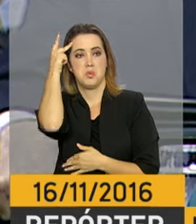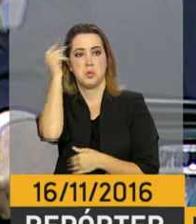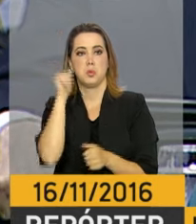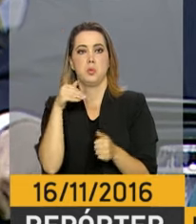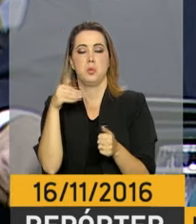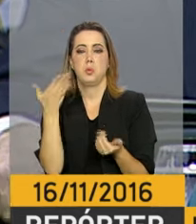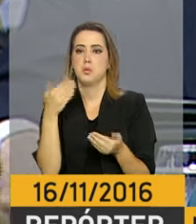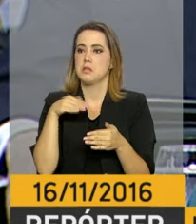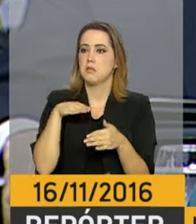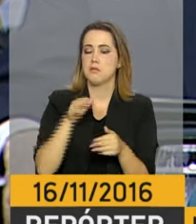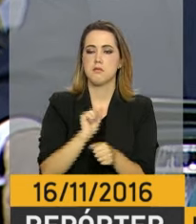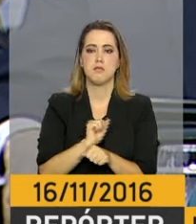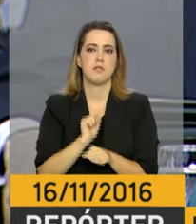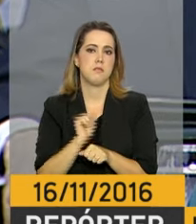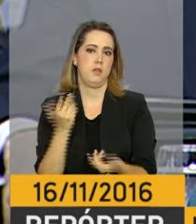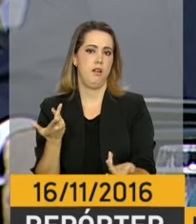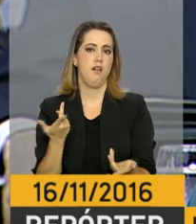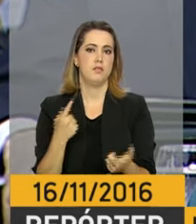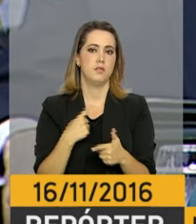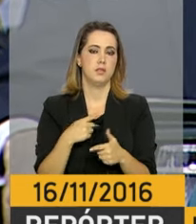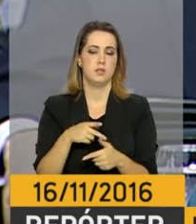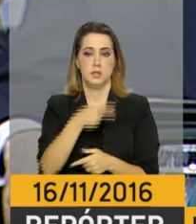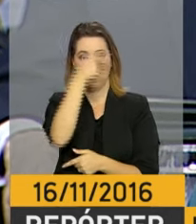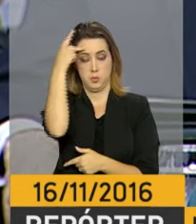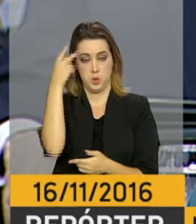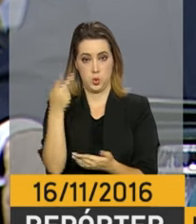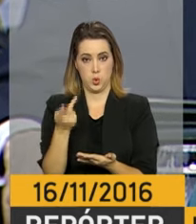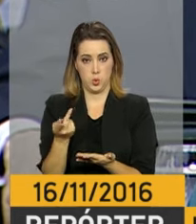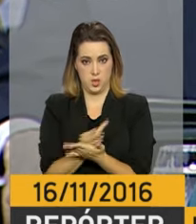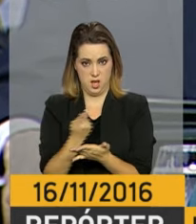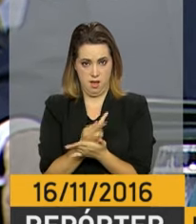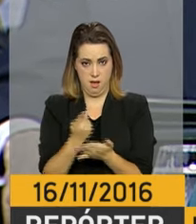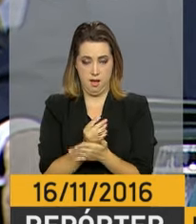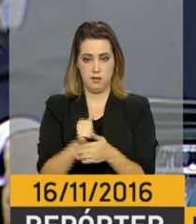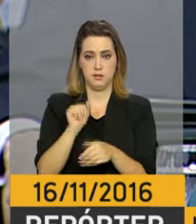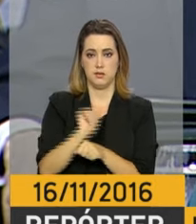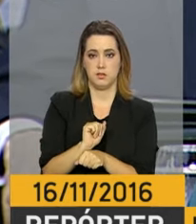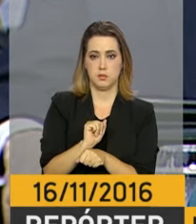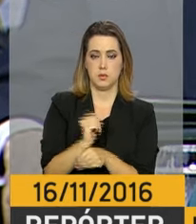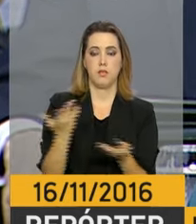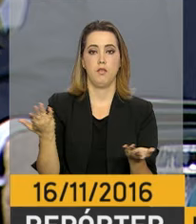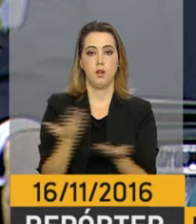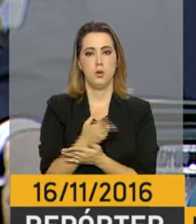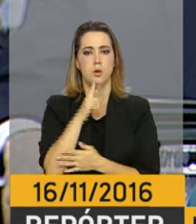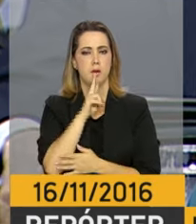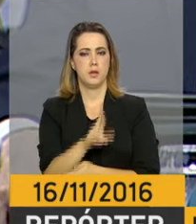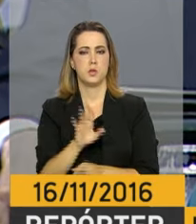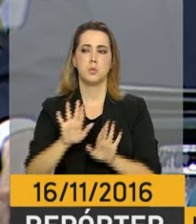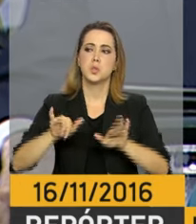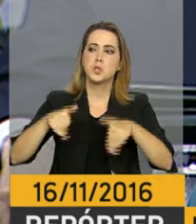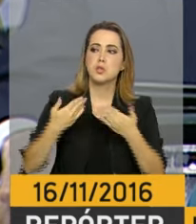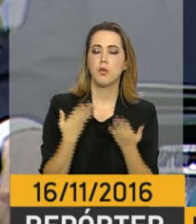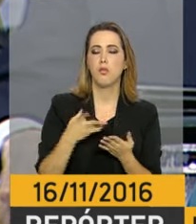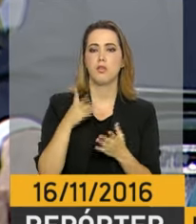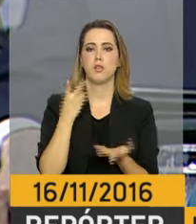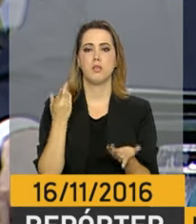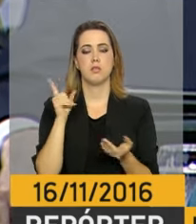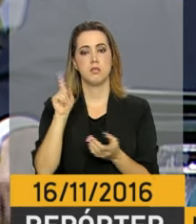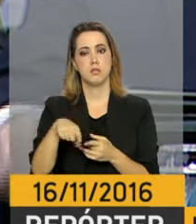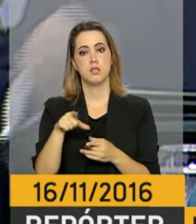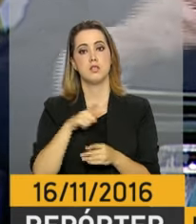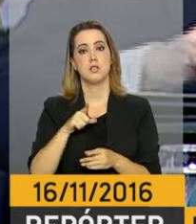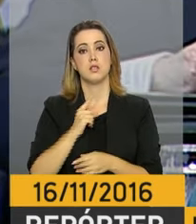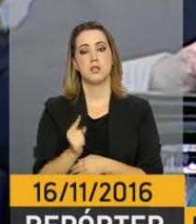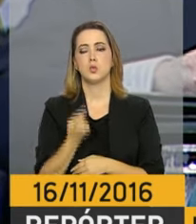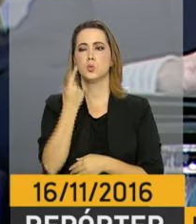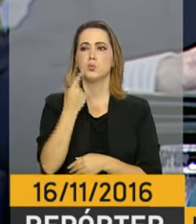recolhiam então talvez a solução e esta é uma proposta que deixo ao Senor né para debate é que haja